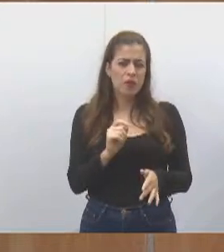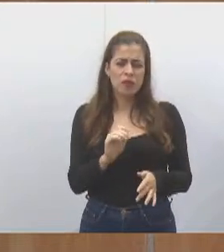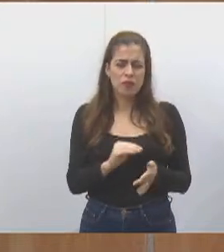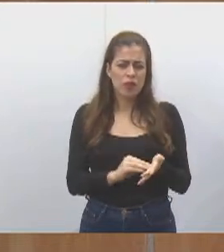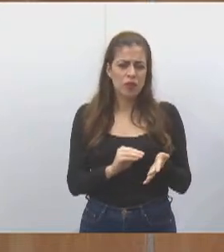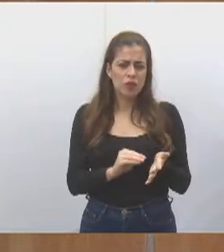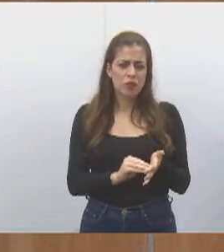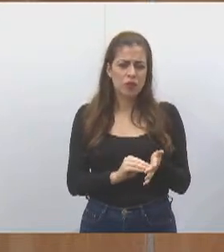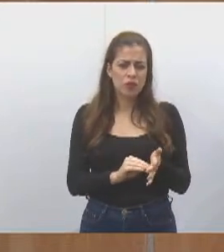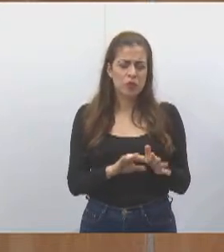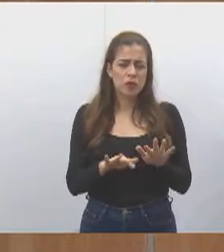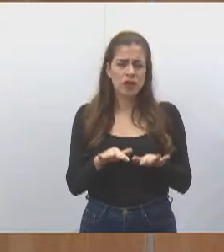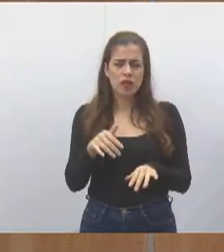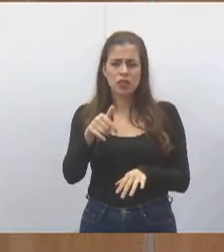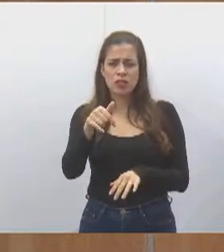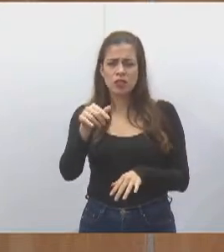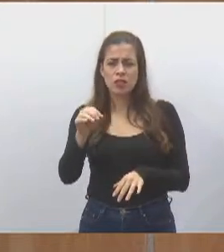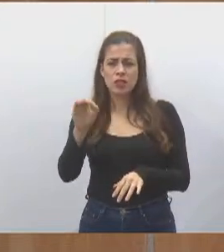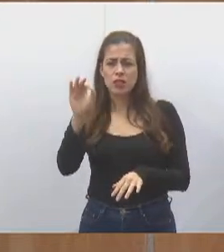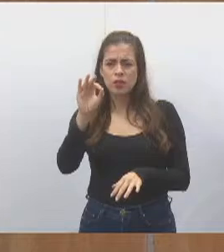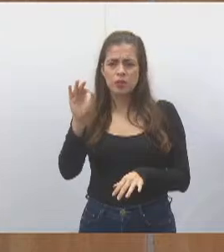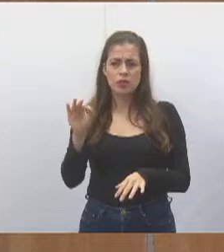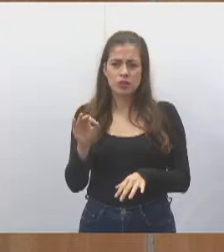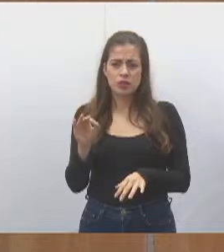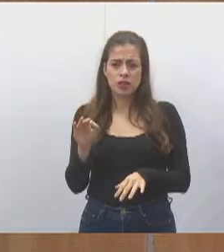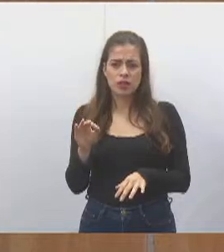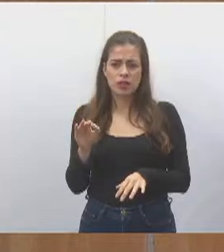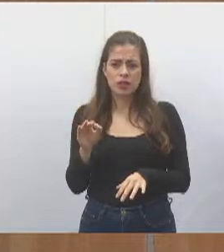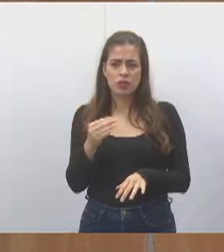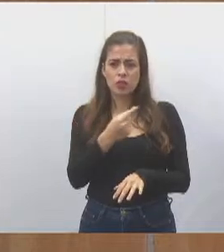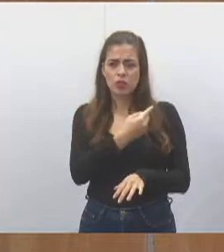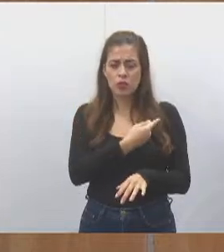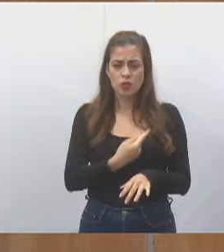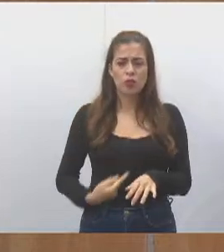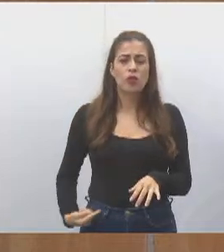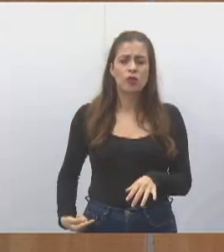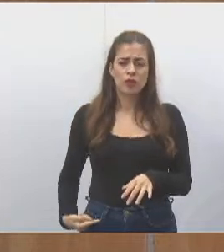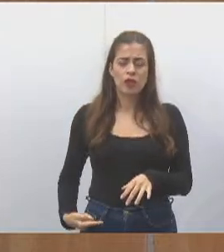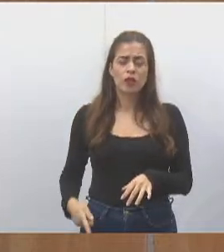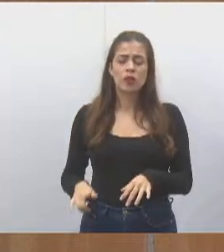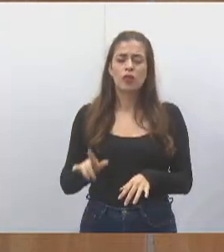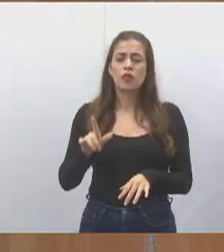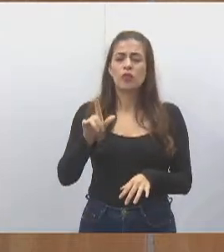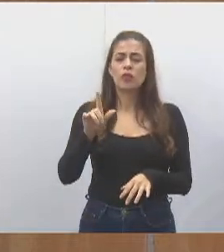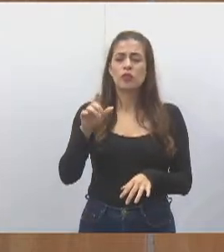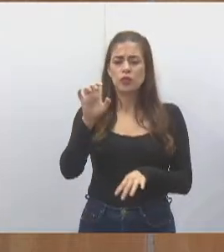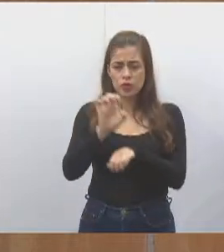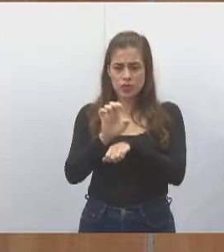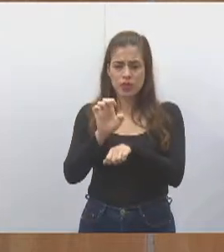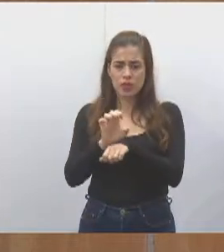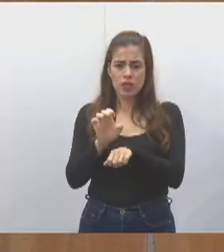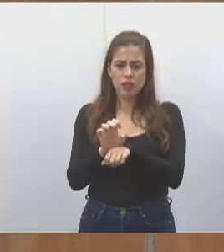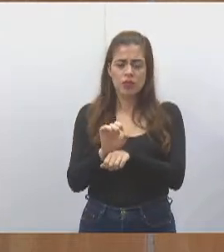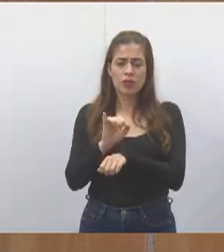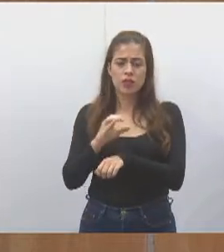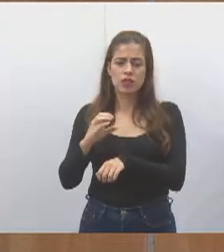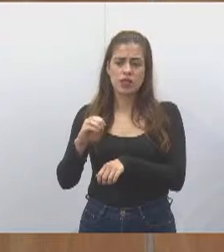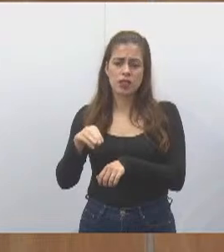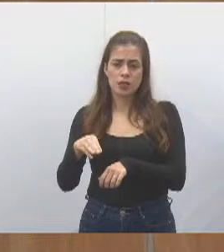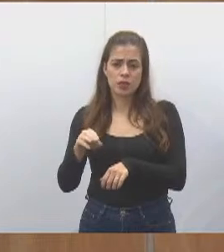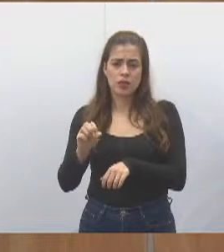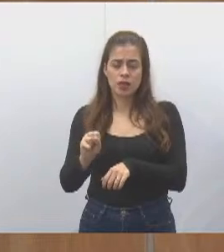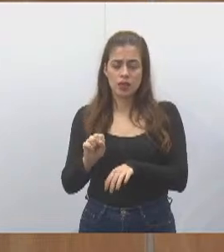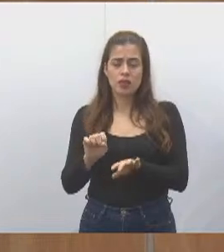acredito que em torno de 70% do que faltou foi de repasse do Estado, que é recurso do ICMS, e o restante de recurso da União.